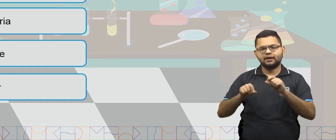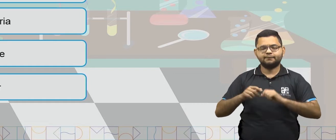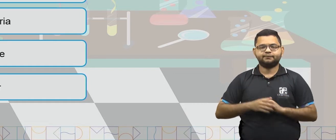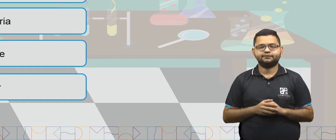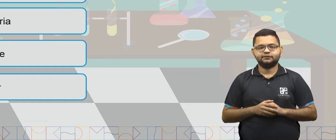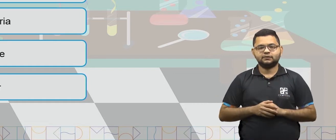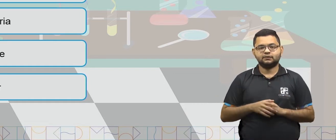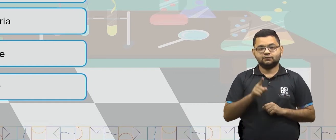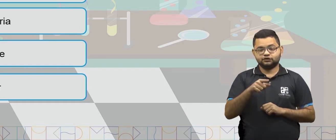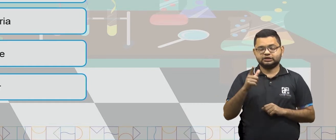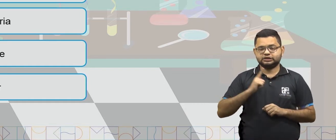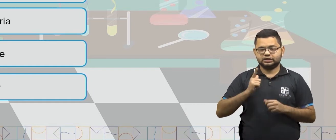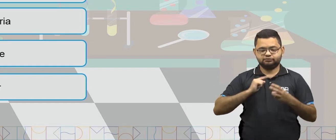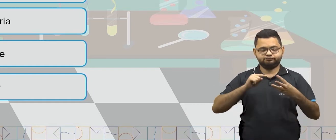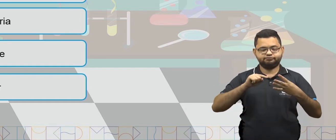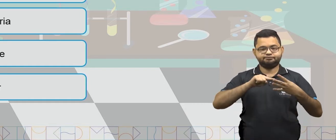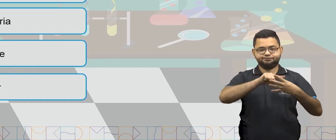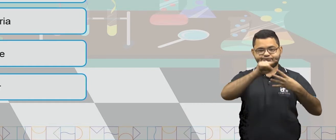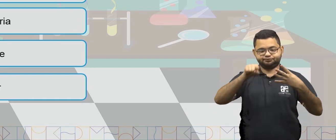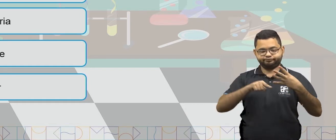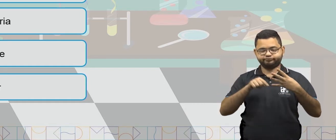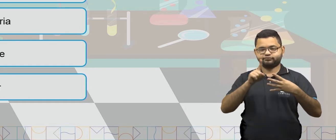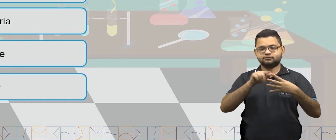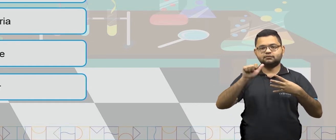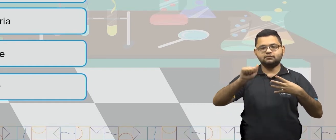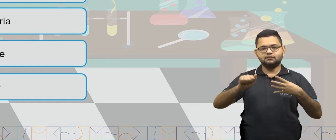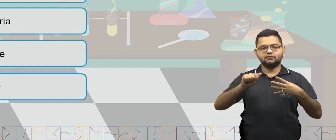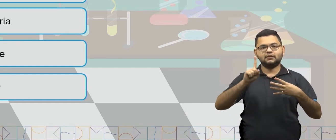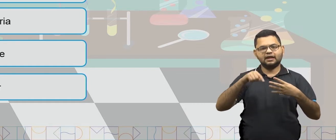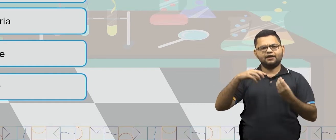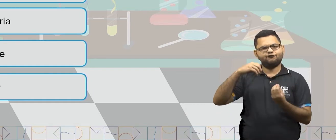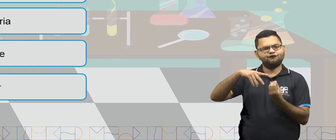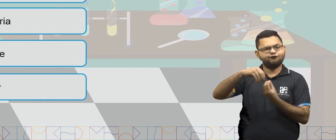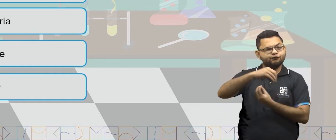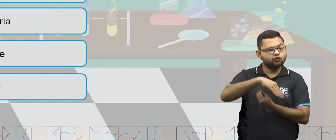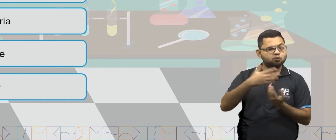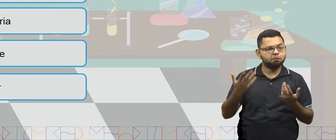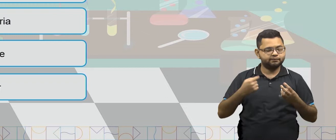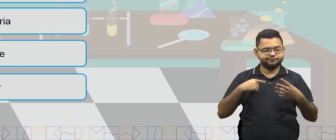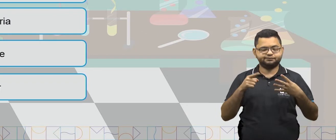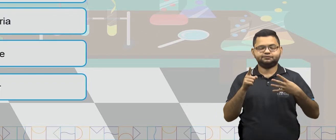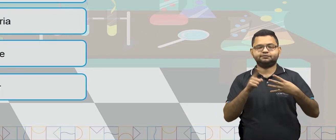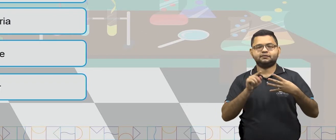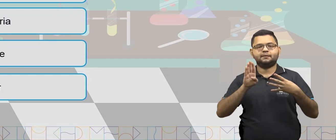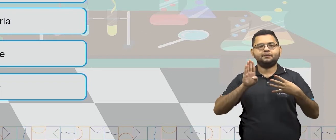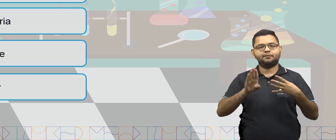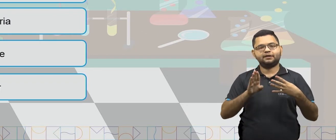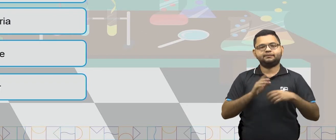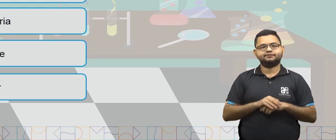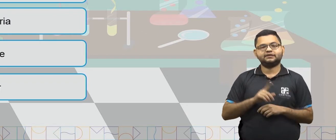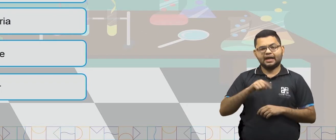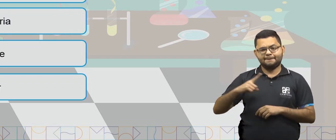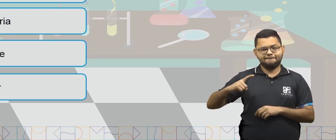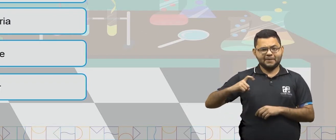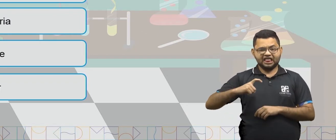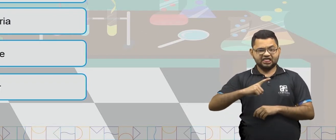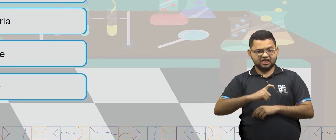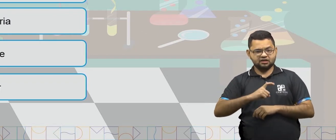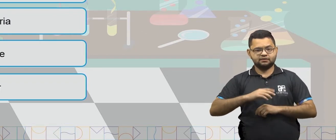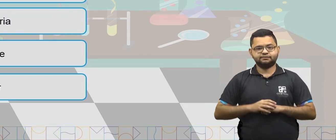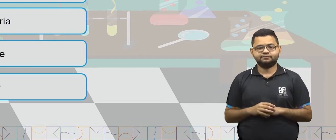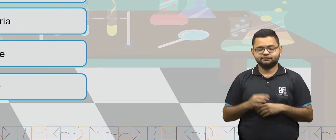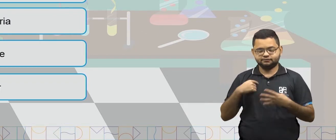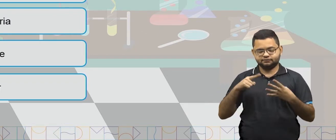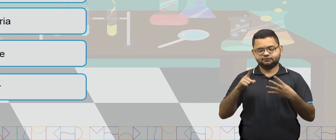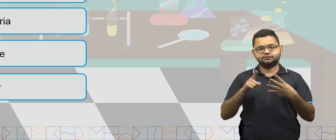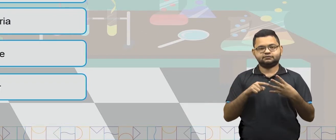Então, aí você tem 4 alternativas. Letra A, célula de fungo. Letra B, célula de